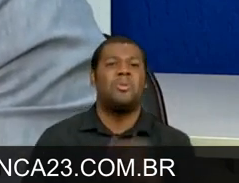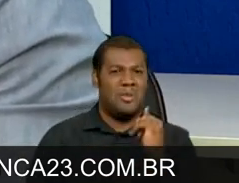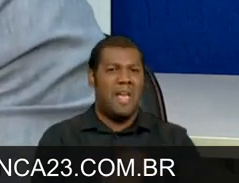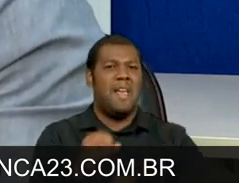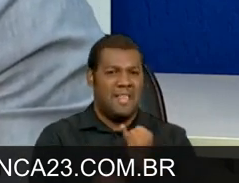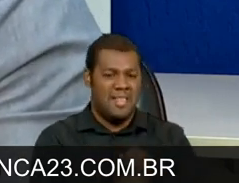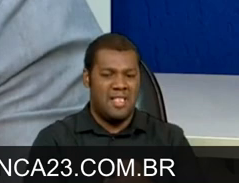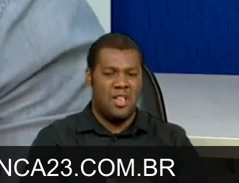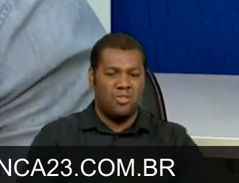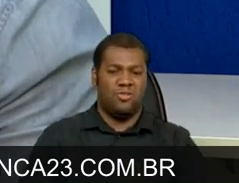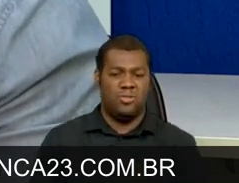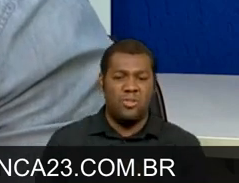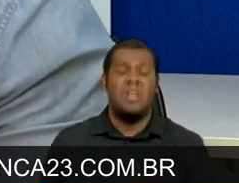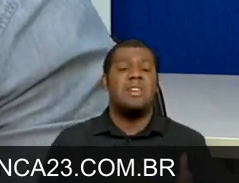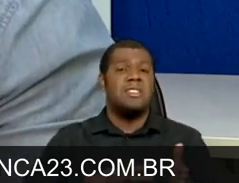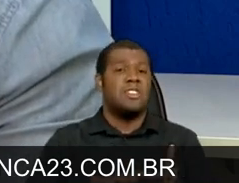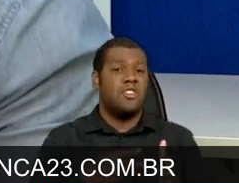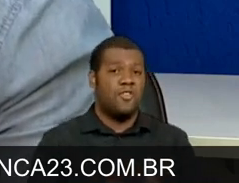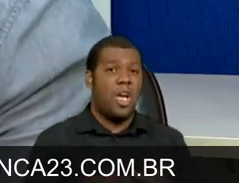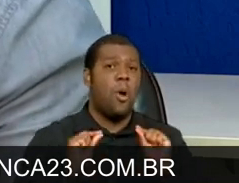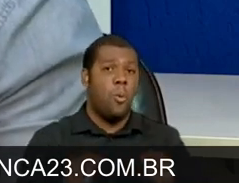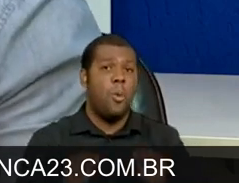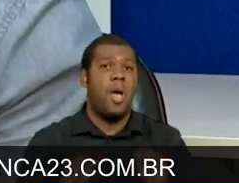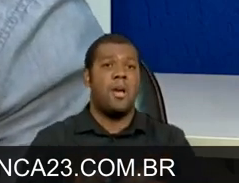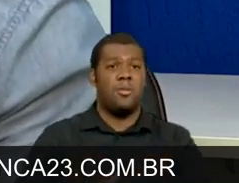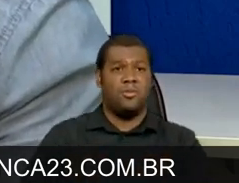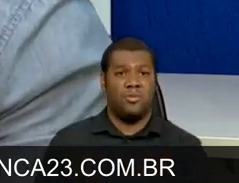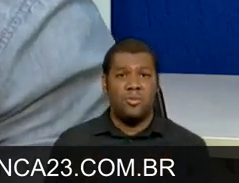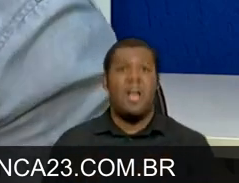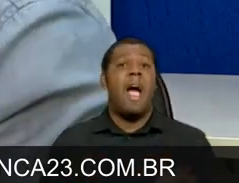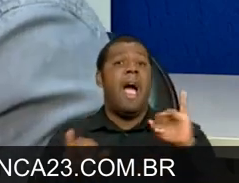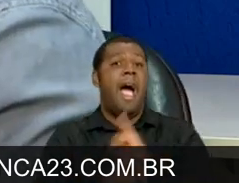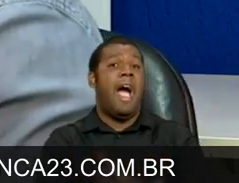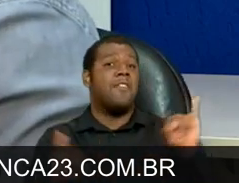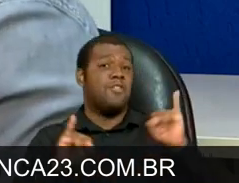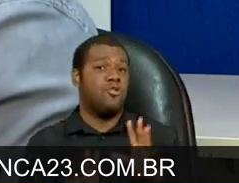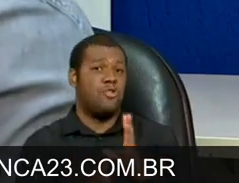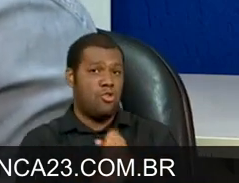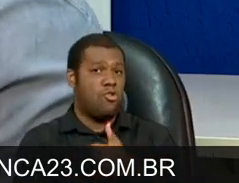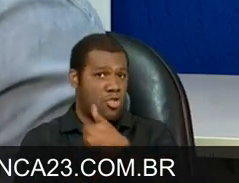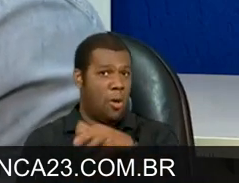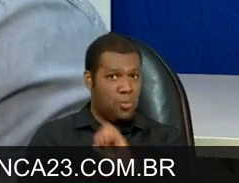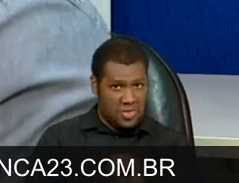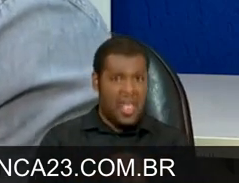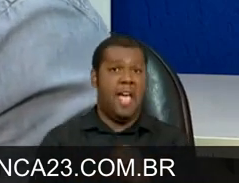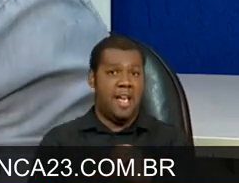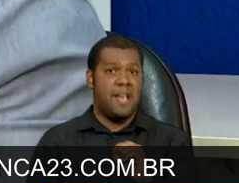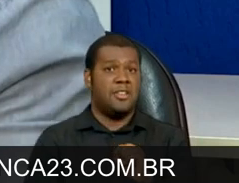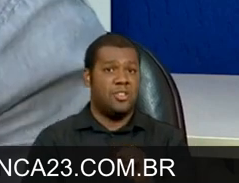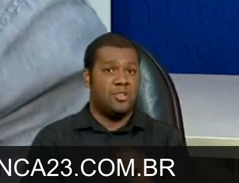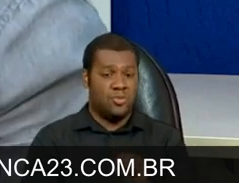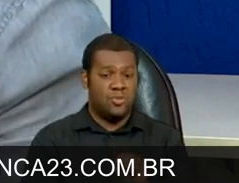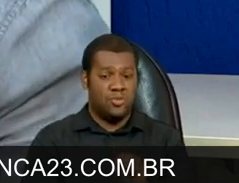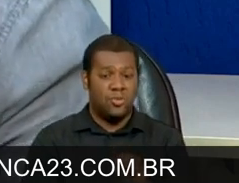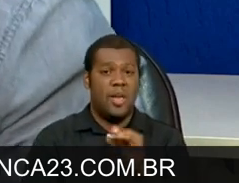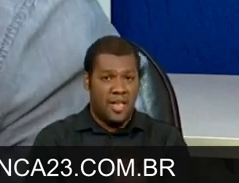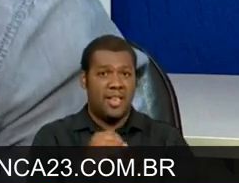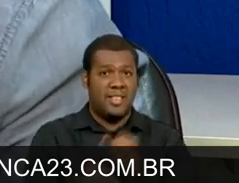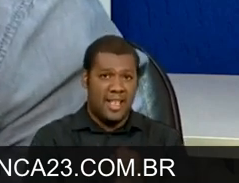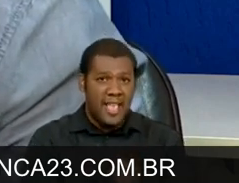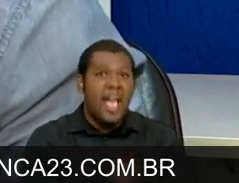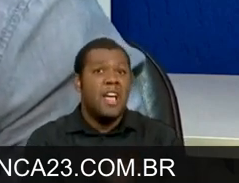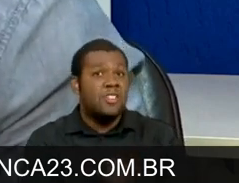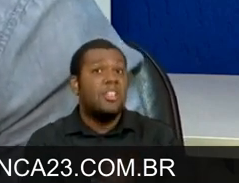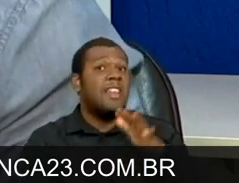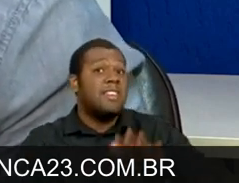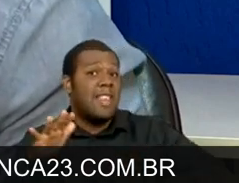internet. Isso significa que de cada 10 anúncios que aparecem na nossa tela, 3 podem